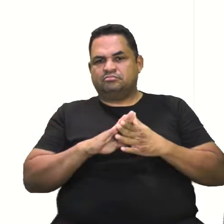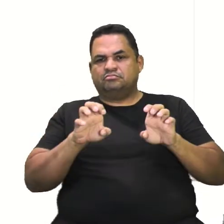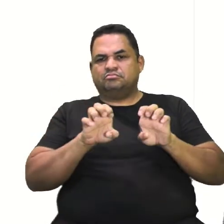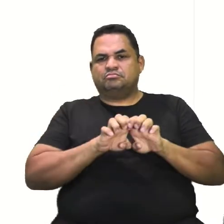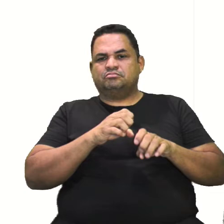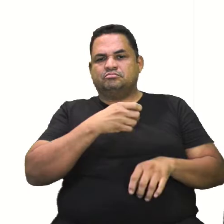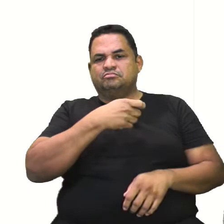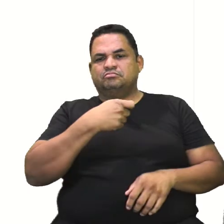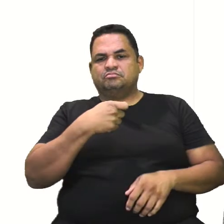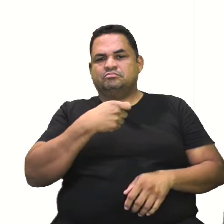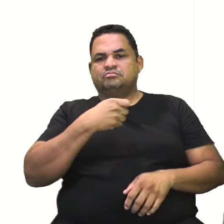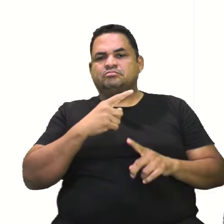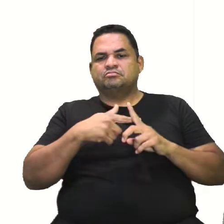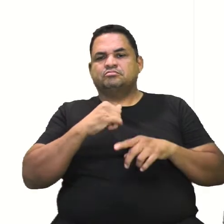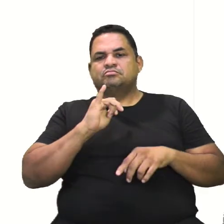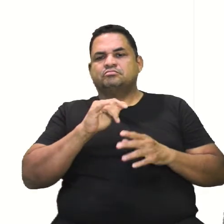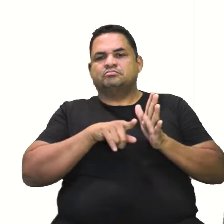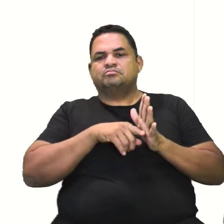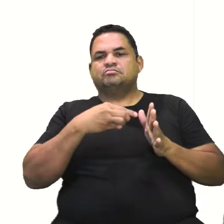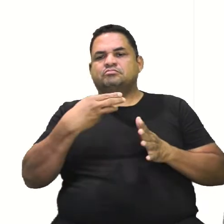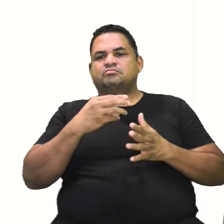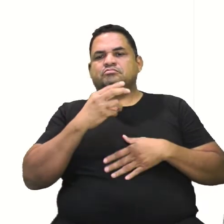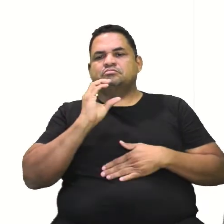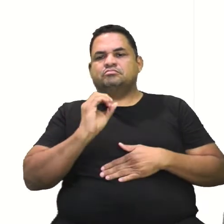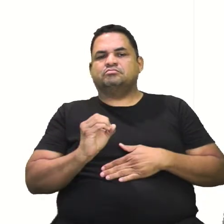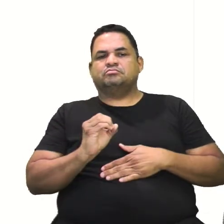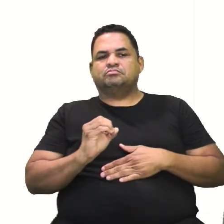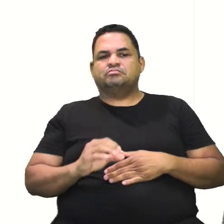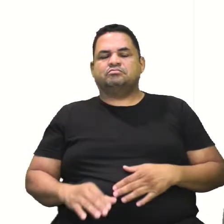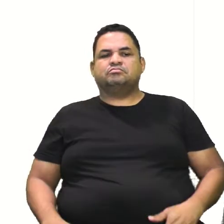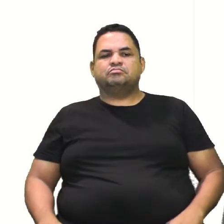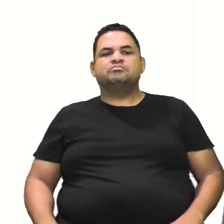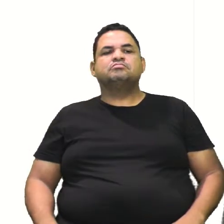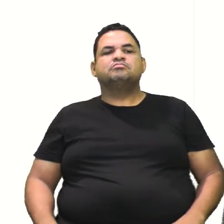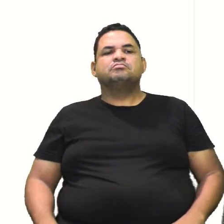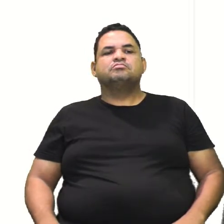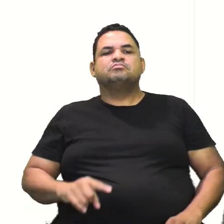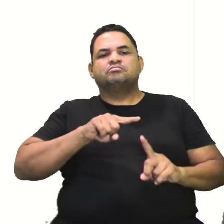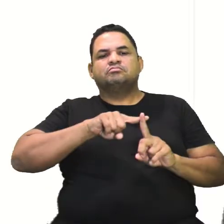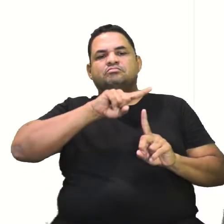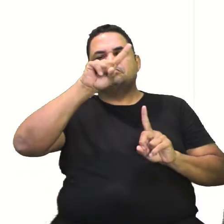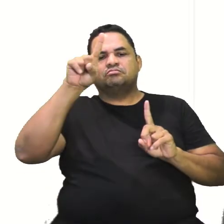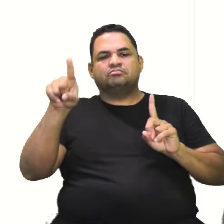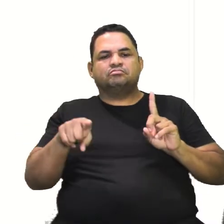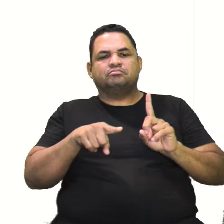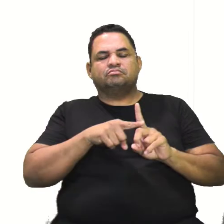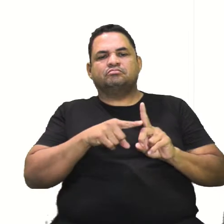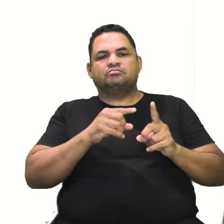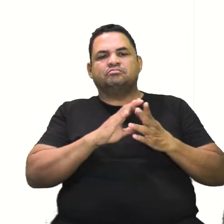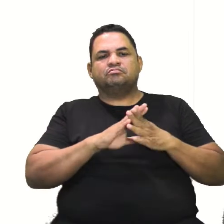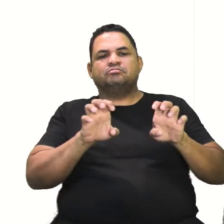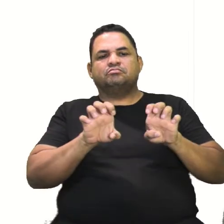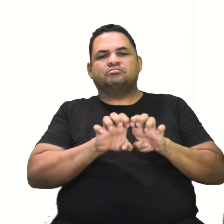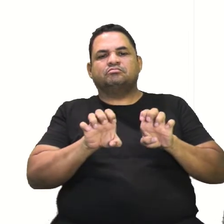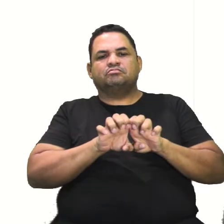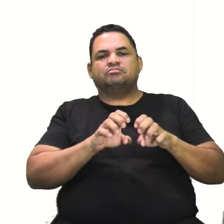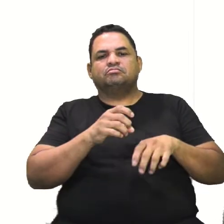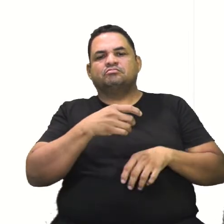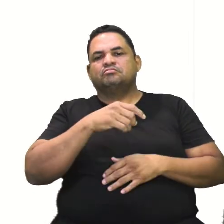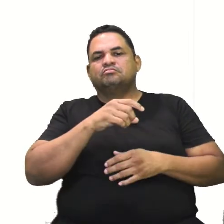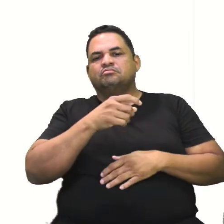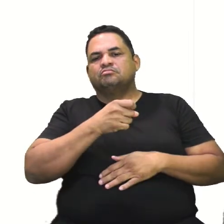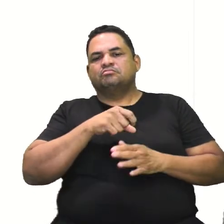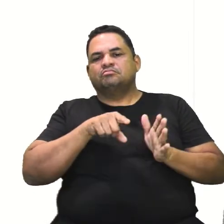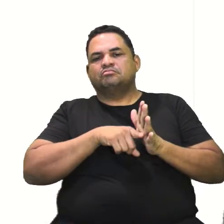de equação x mais y menos 3 igual a 0. E a circunferência de equação x menos